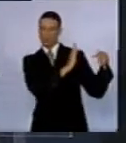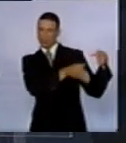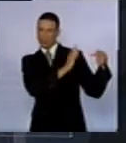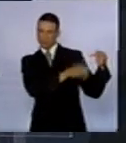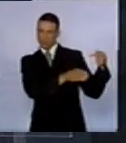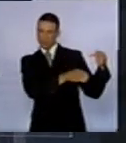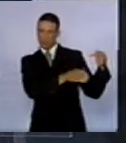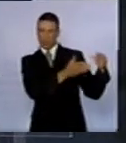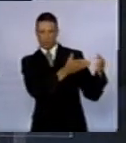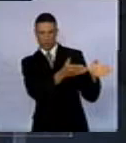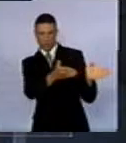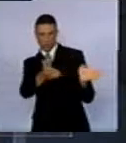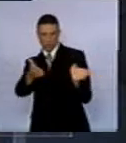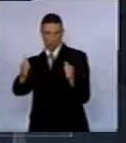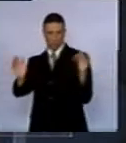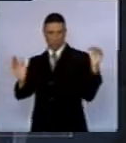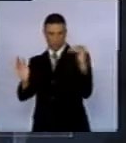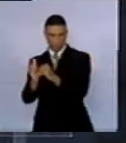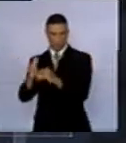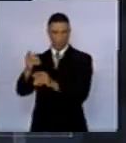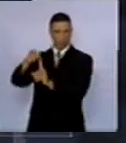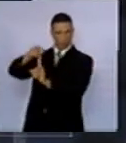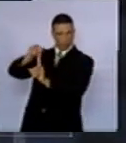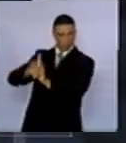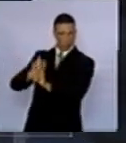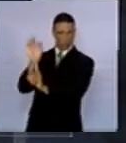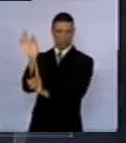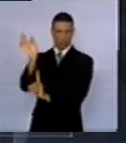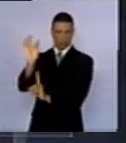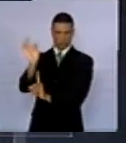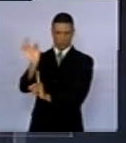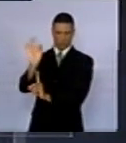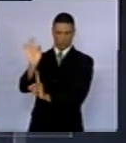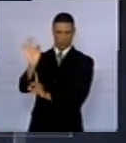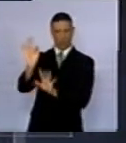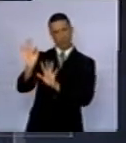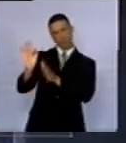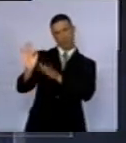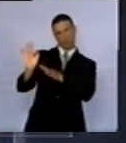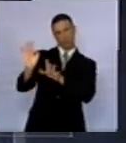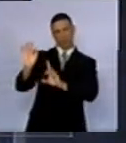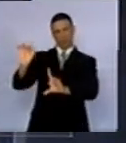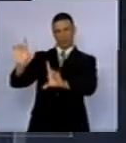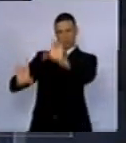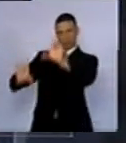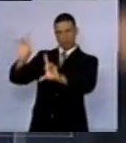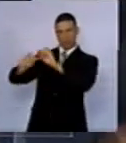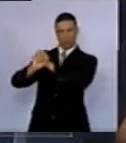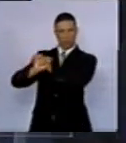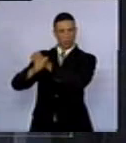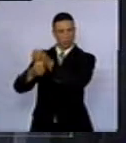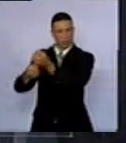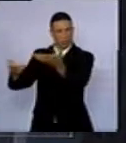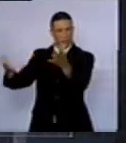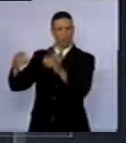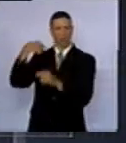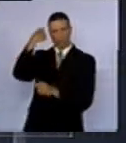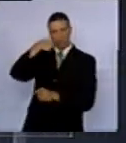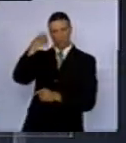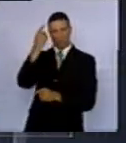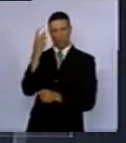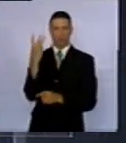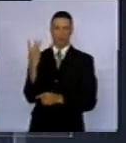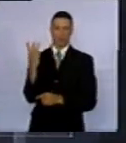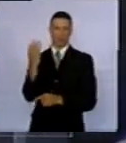espaço qualificado contados no início deste mês, de fevereiro, deverão exibir apenas 3 horas e meia semanais de